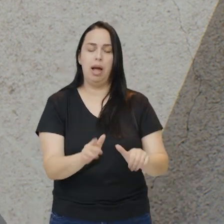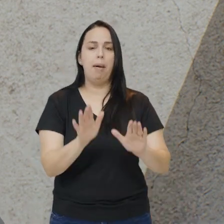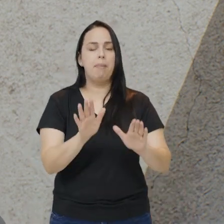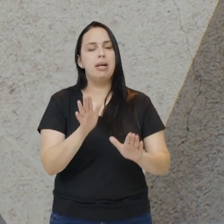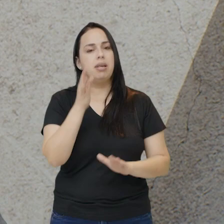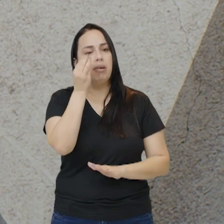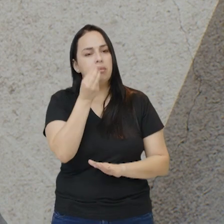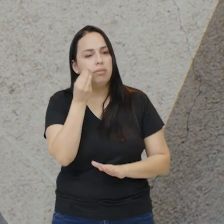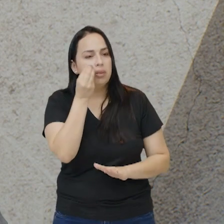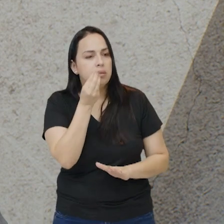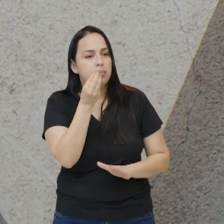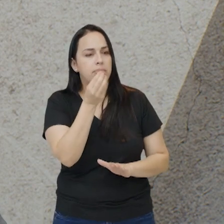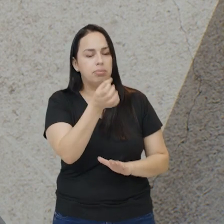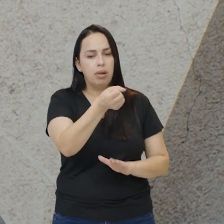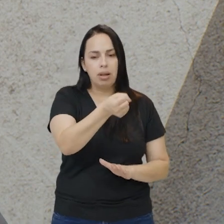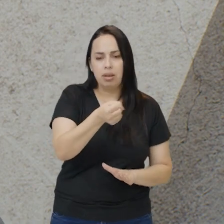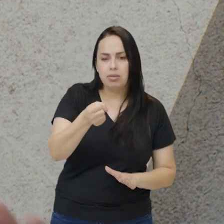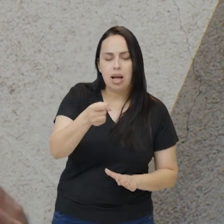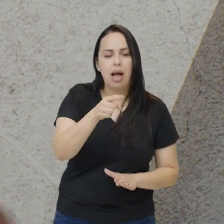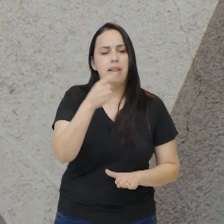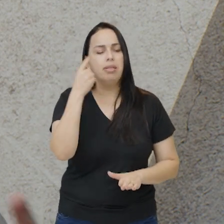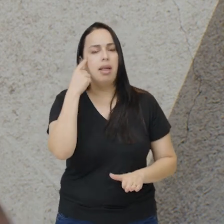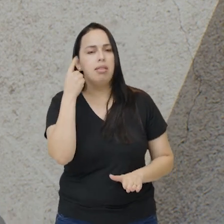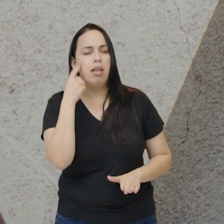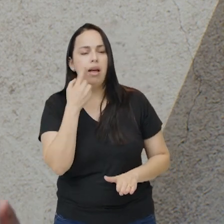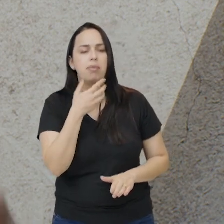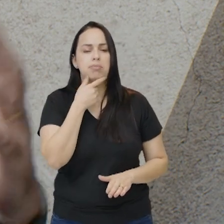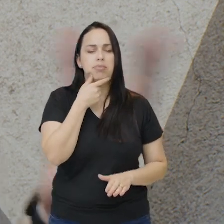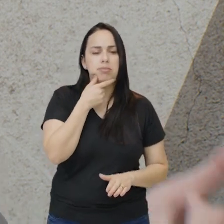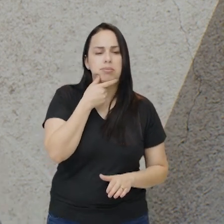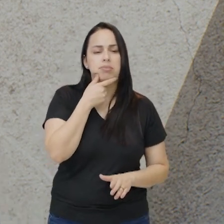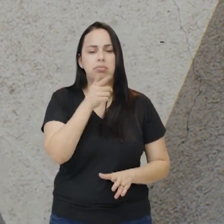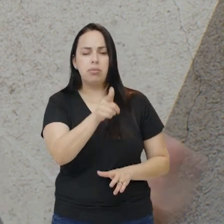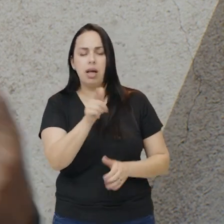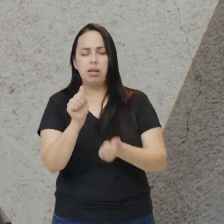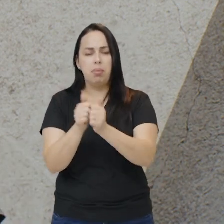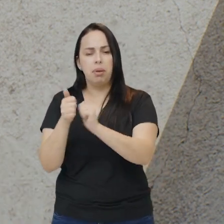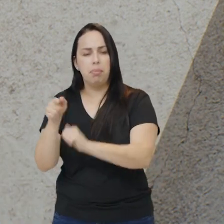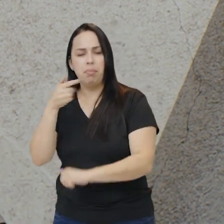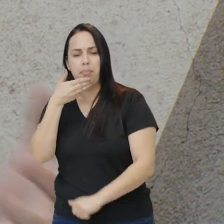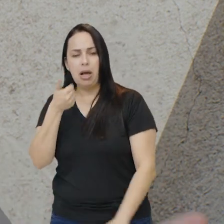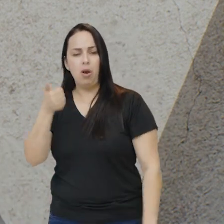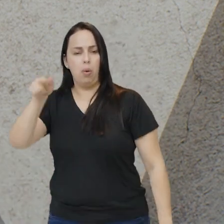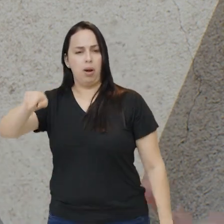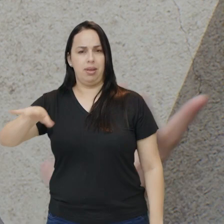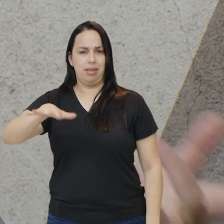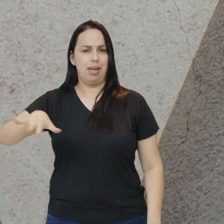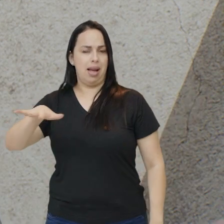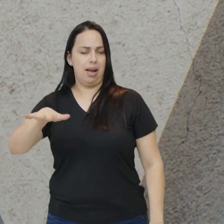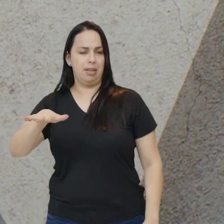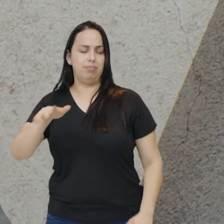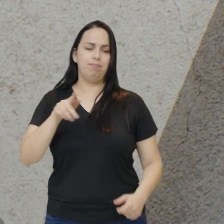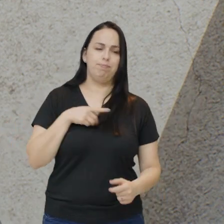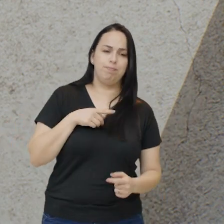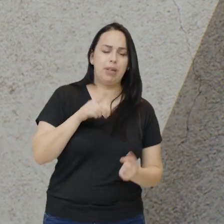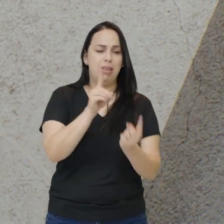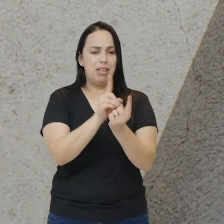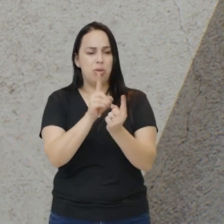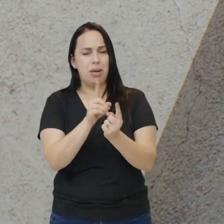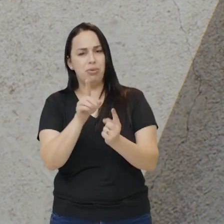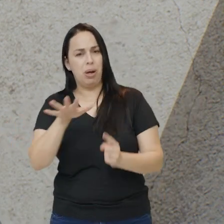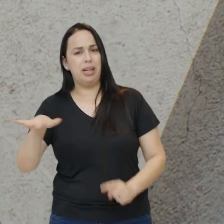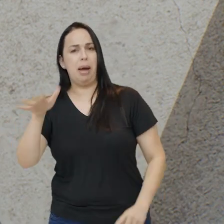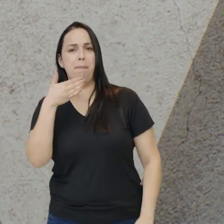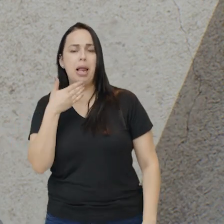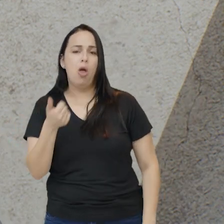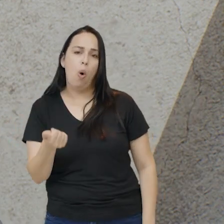forma, experimentos com a pessoa para entender onde ela melhor se encaixa. Ou às vezes a própria pessoa, olha, poderia fazer esse tipo de atendimento ou não. Claro que quando é